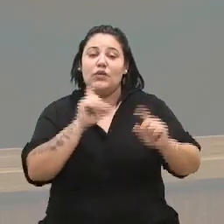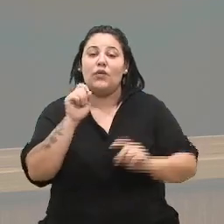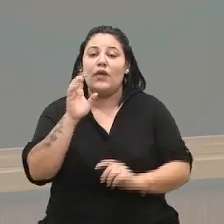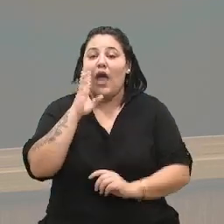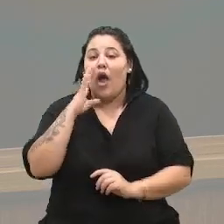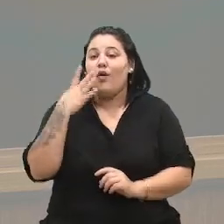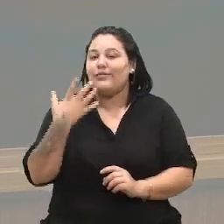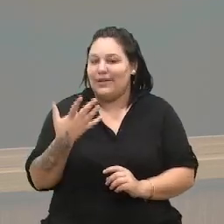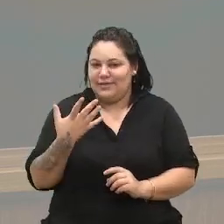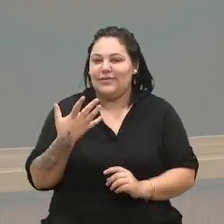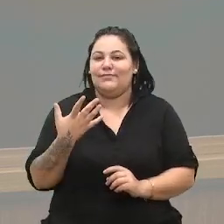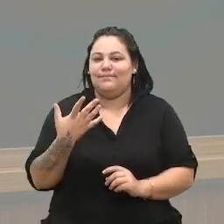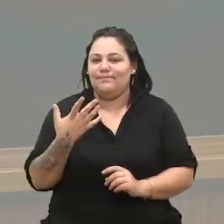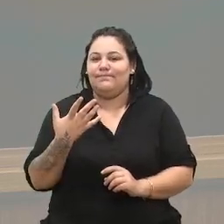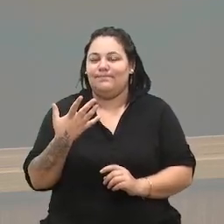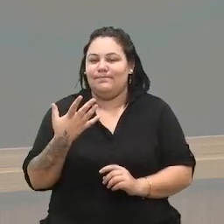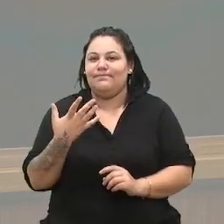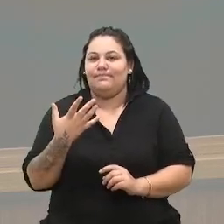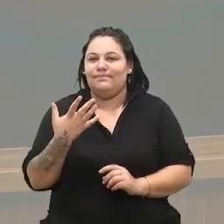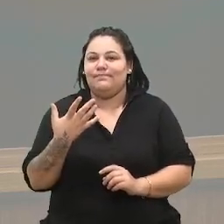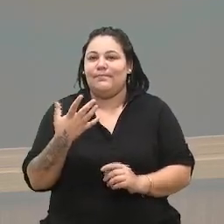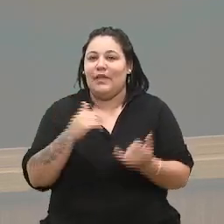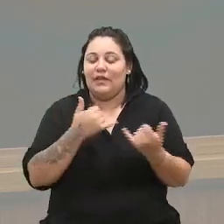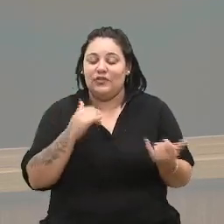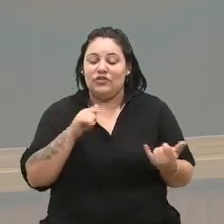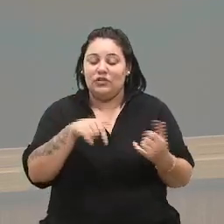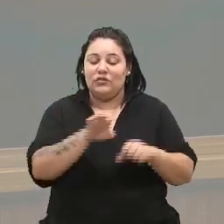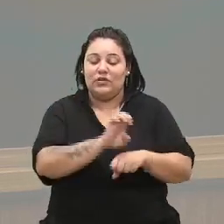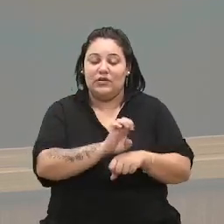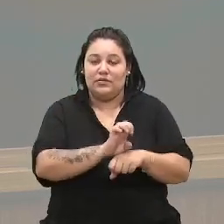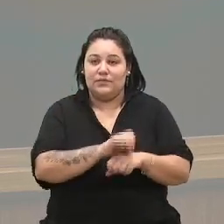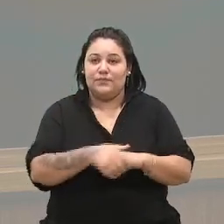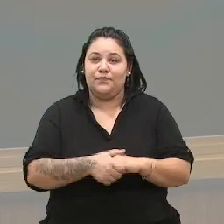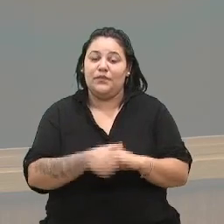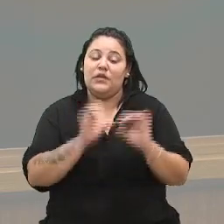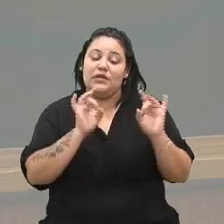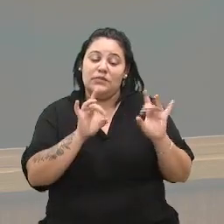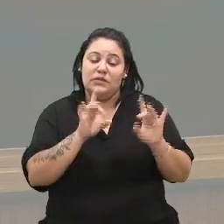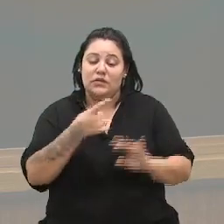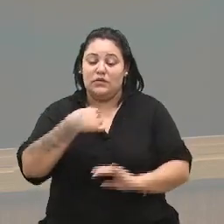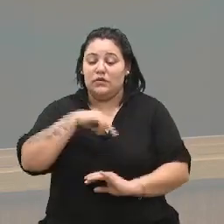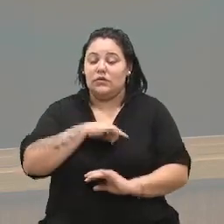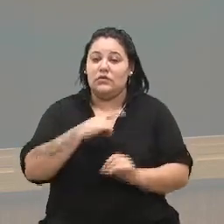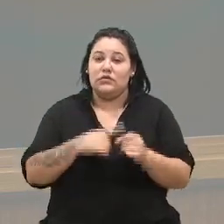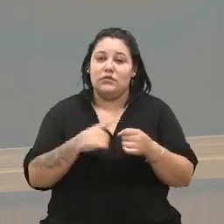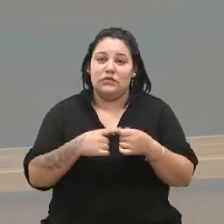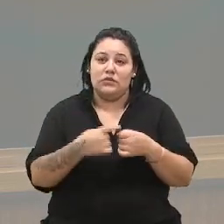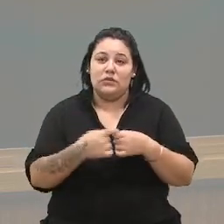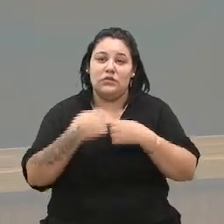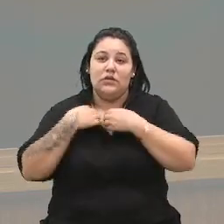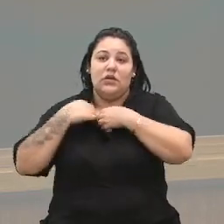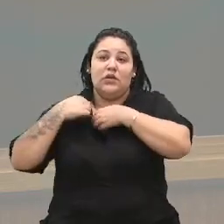no fornecimento da energia elétrica no nosso estado, em especial na nossa cidade e região. Obrigada.